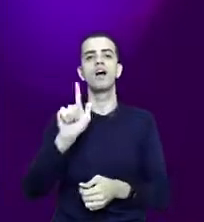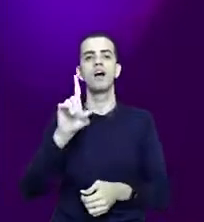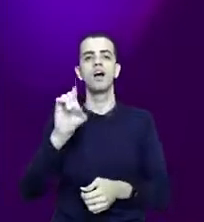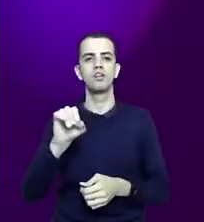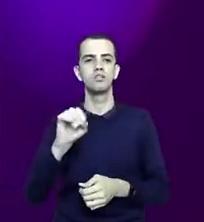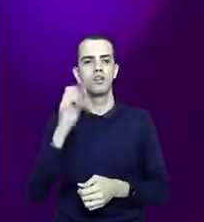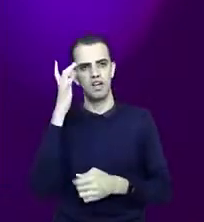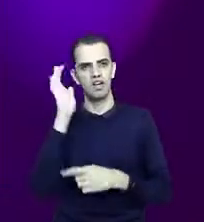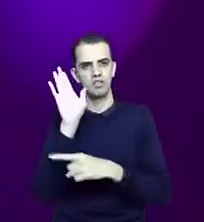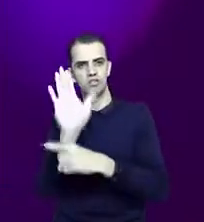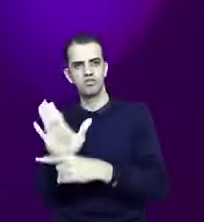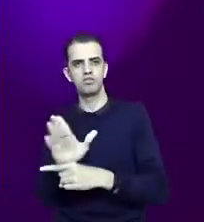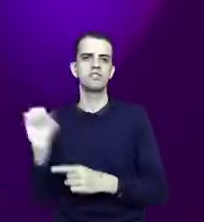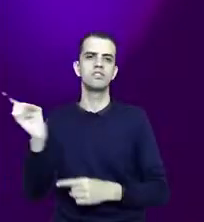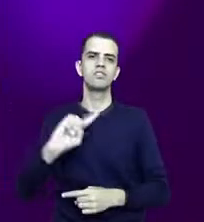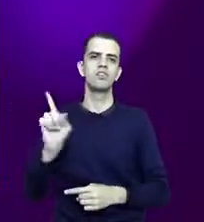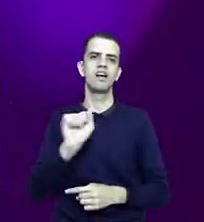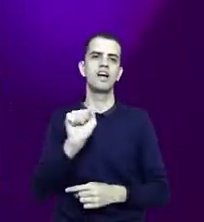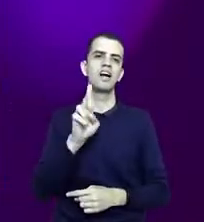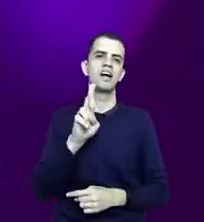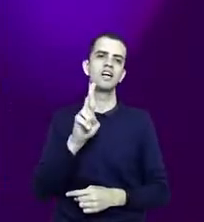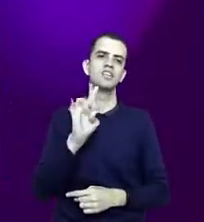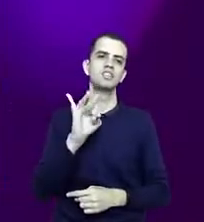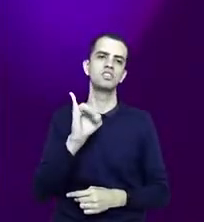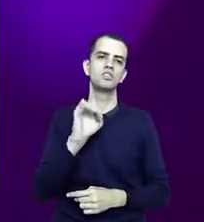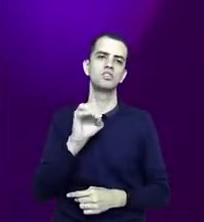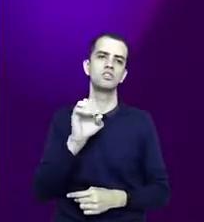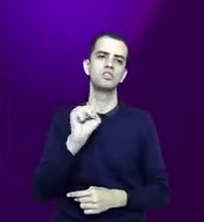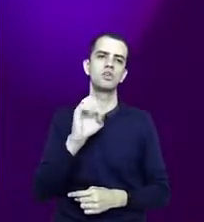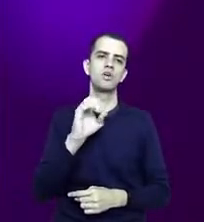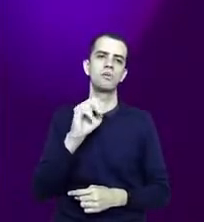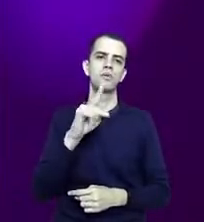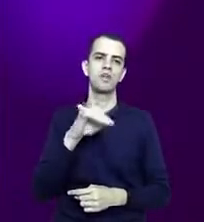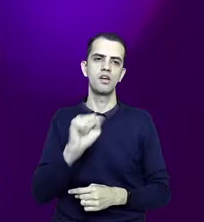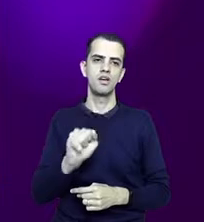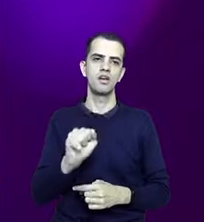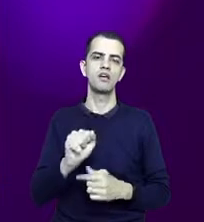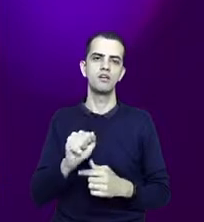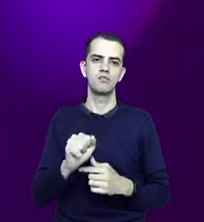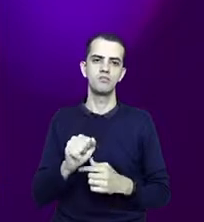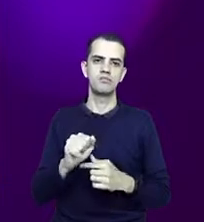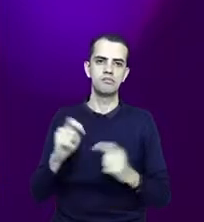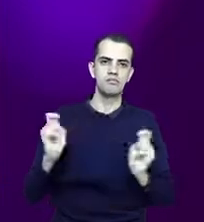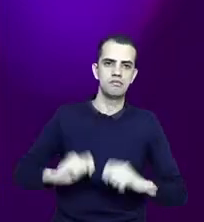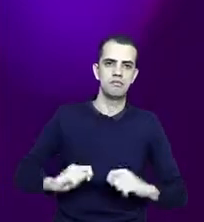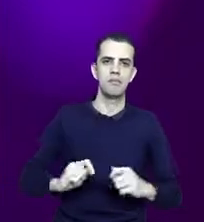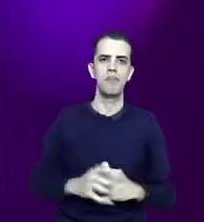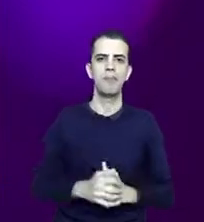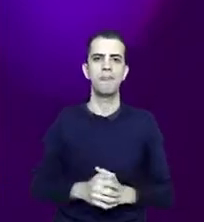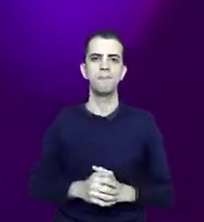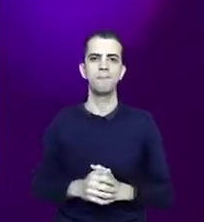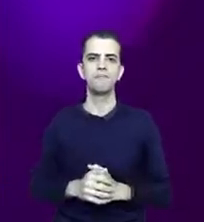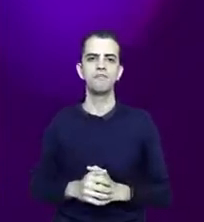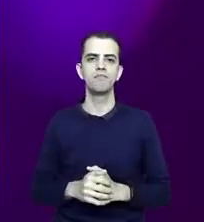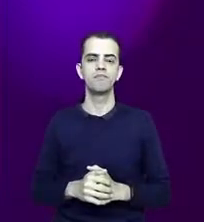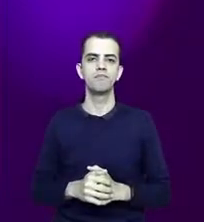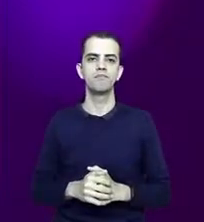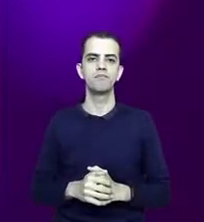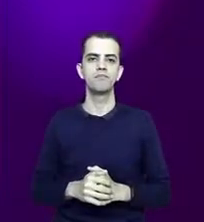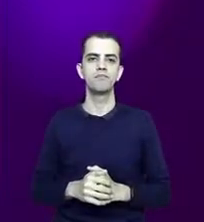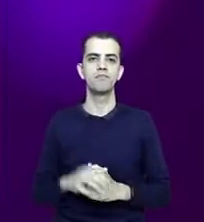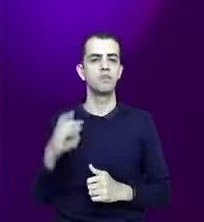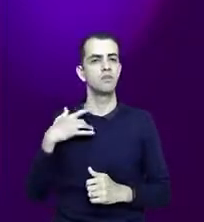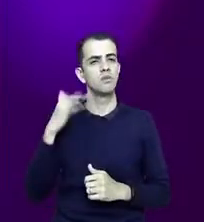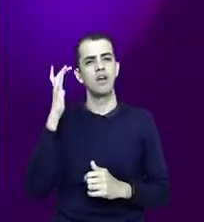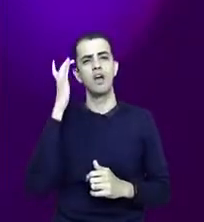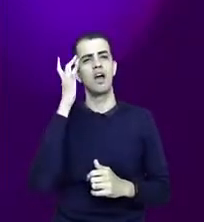ajudaria aí a artroscopia? Teria alguma estratégia que você pensa para isso? Eu acho que,